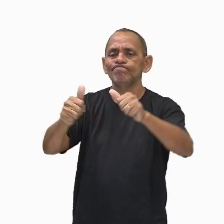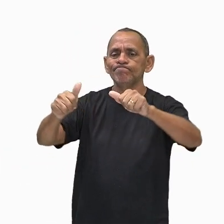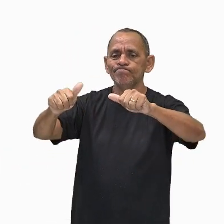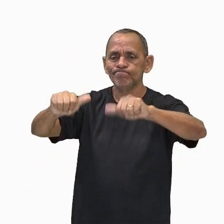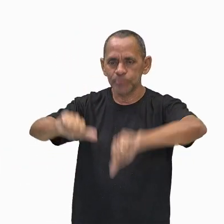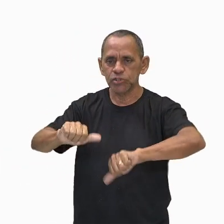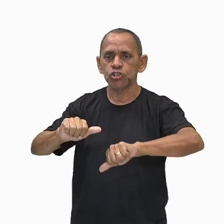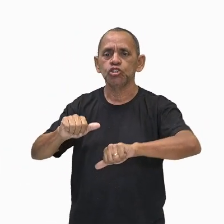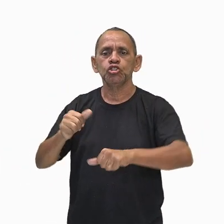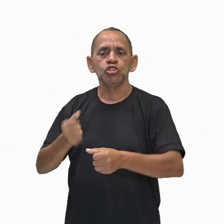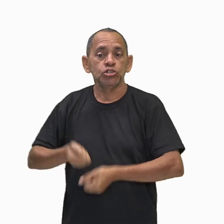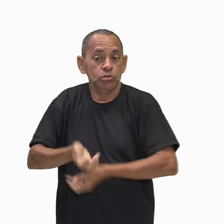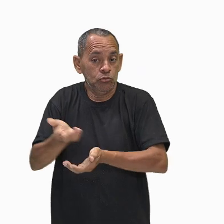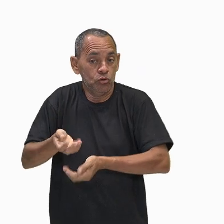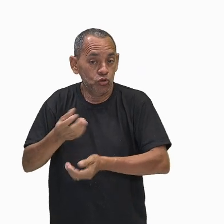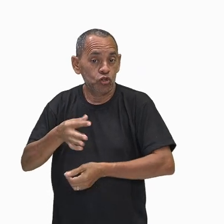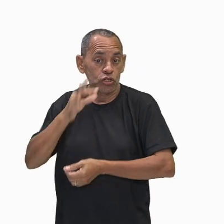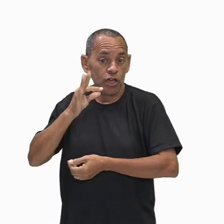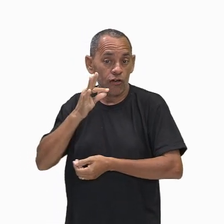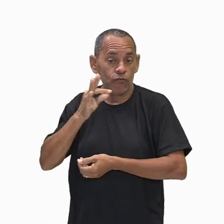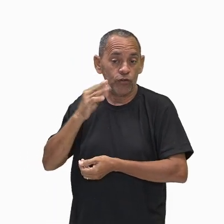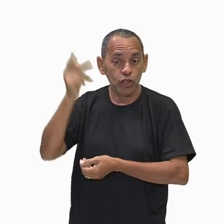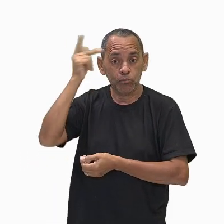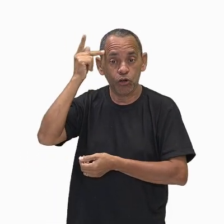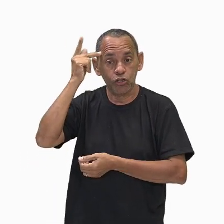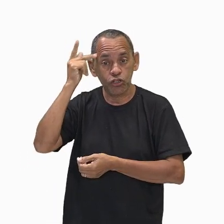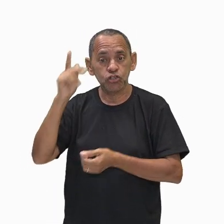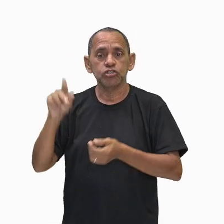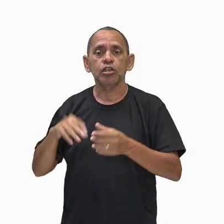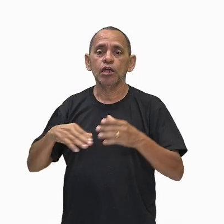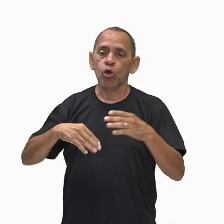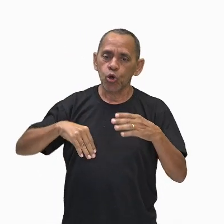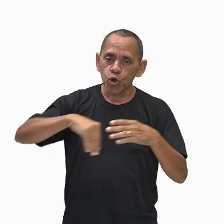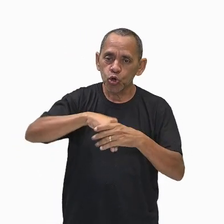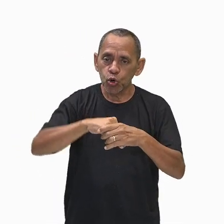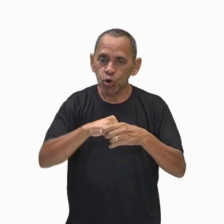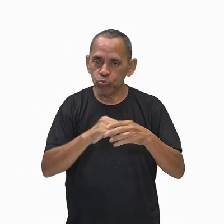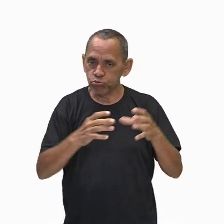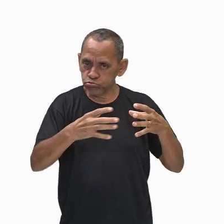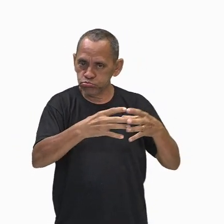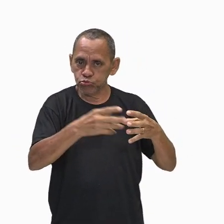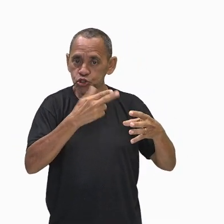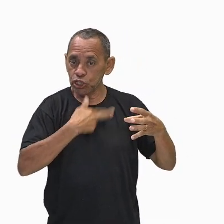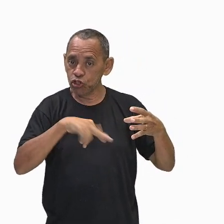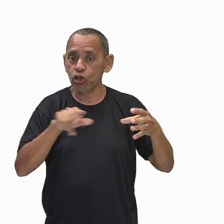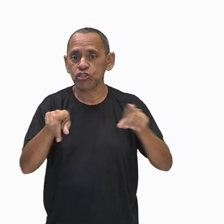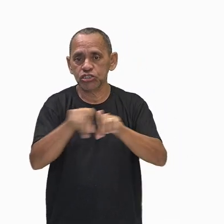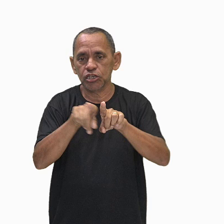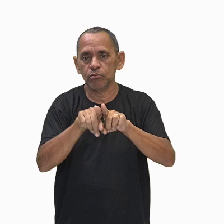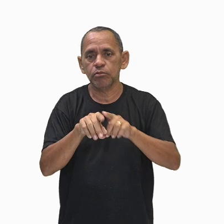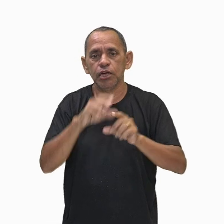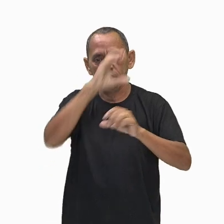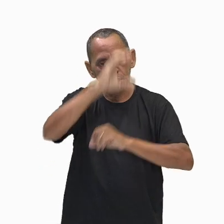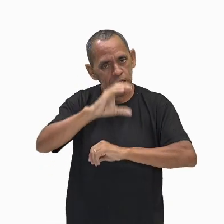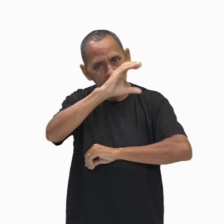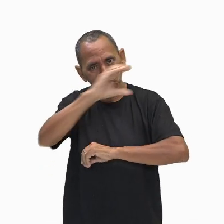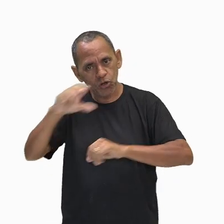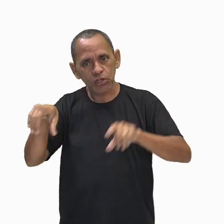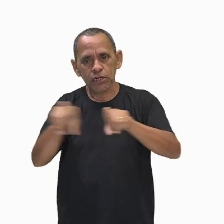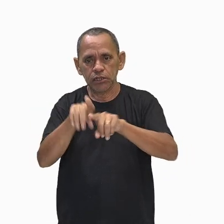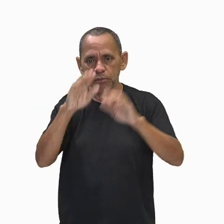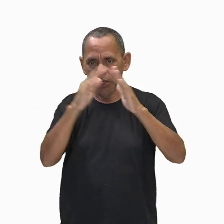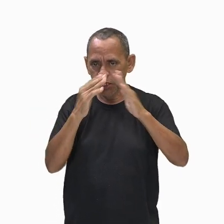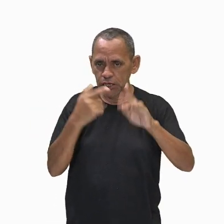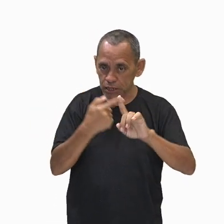Paulista, parte significativa do clero católico, tá? E os militares. Havia